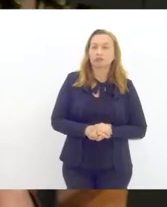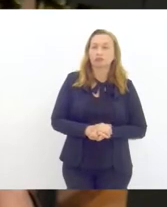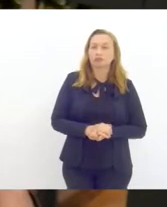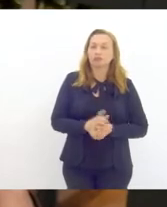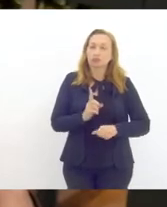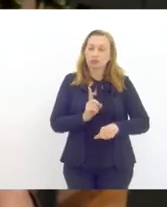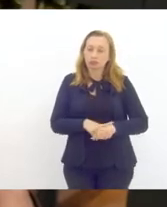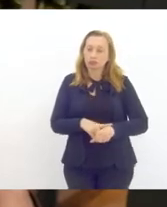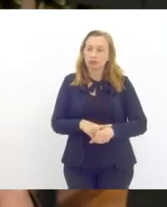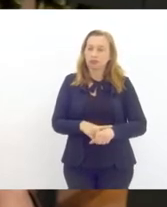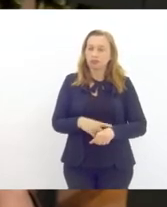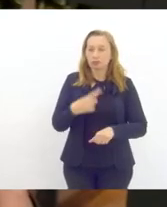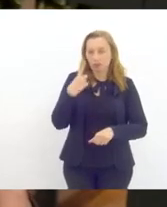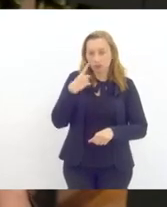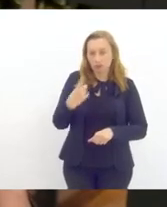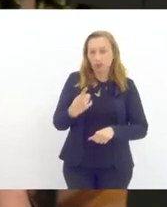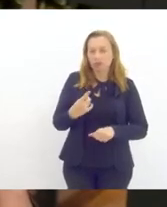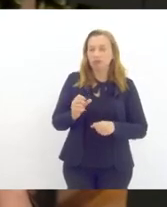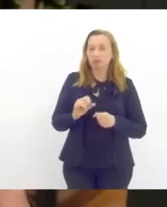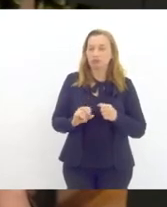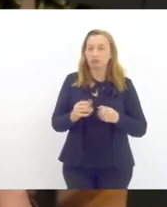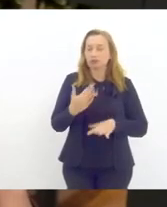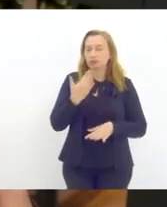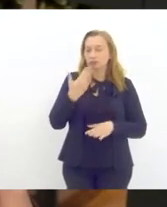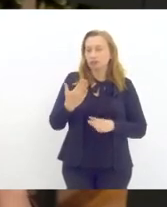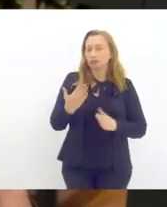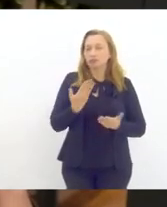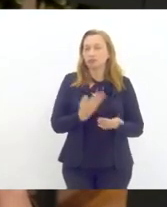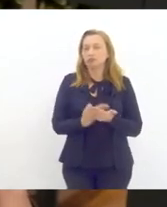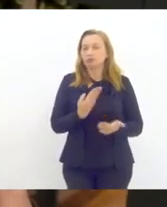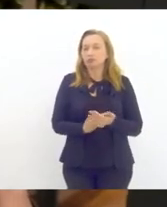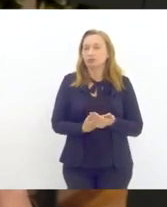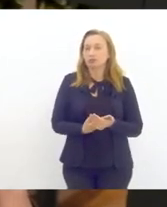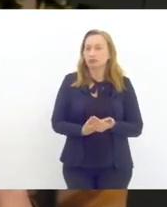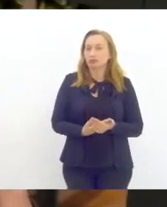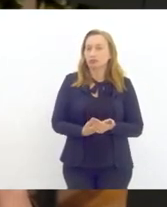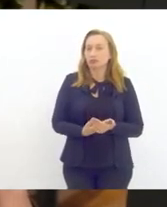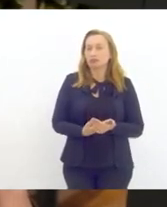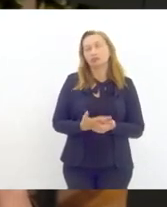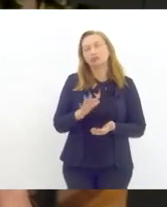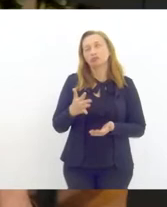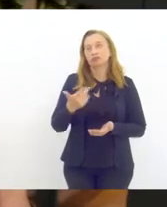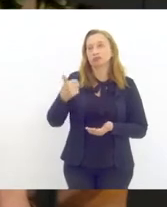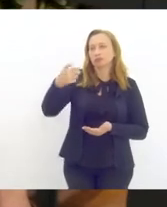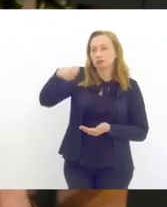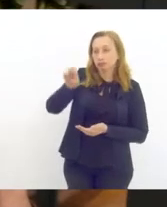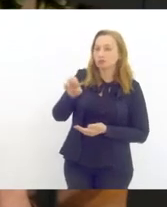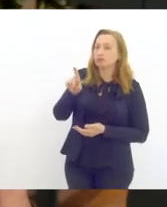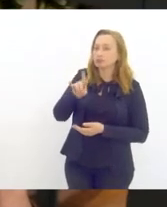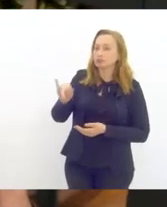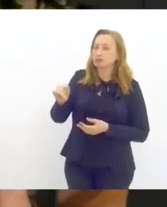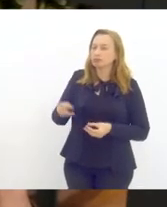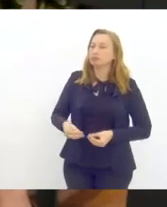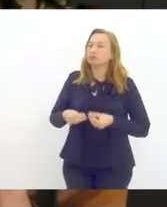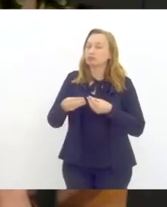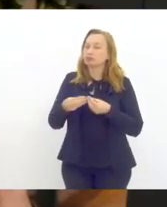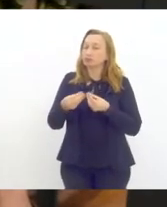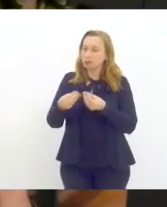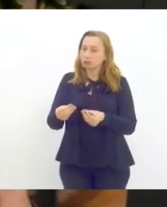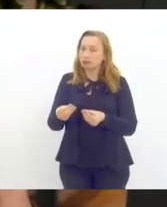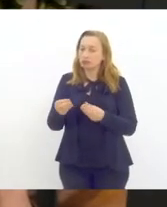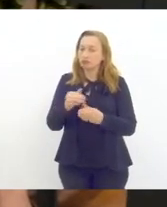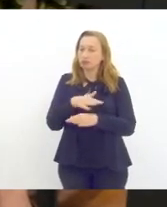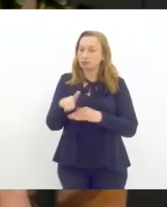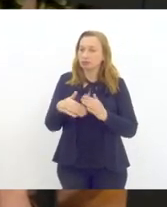que nós temos levado para fazer esse tipo de estudo, não passaríamos de 15 dias para fazer esse estudo. Certo? Eu acredito